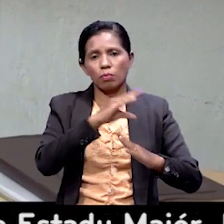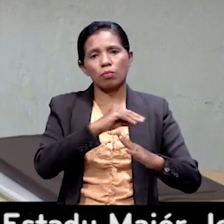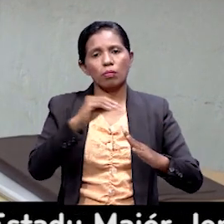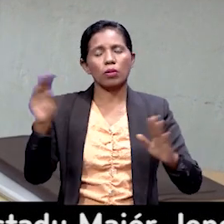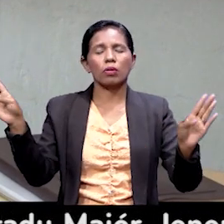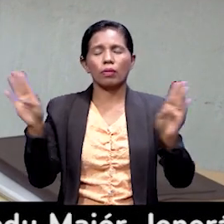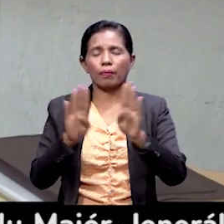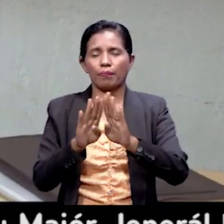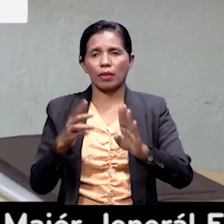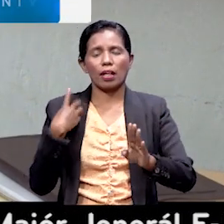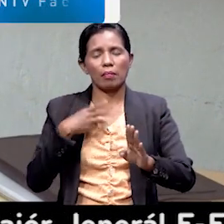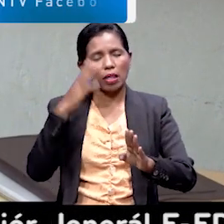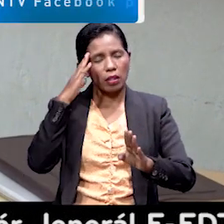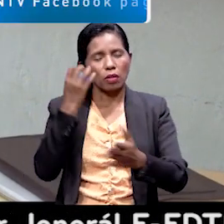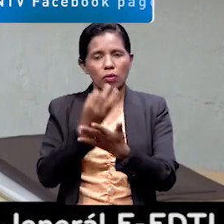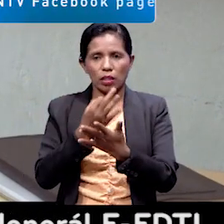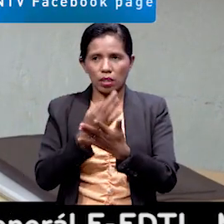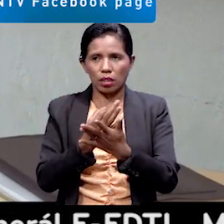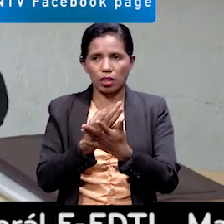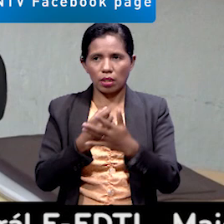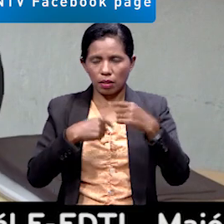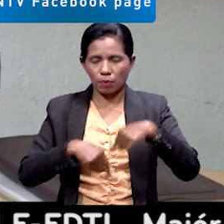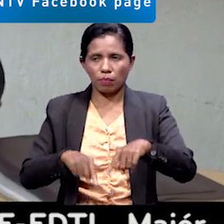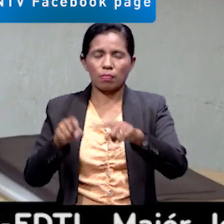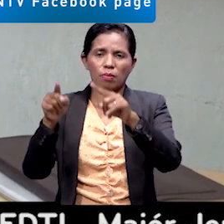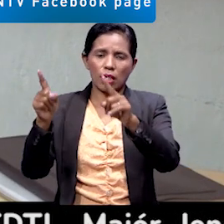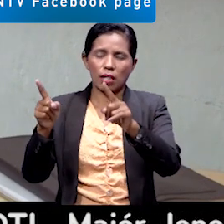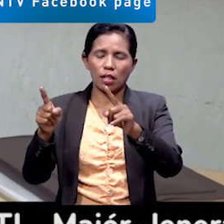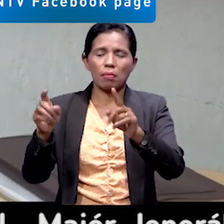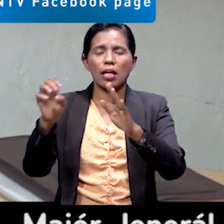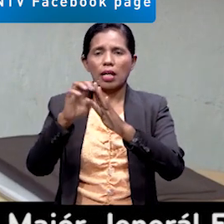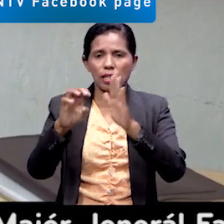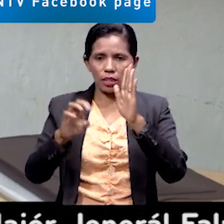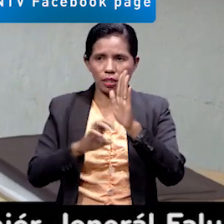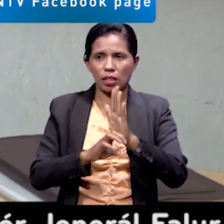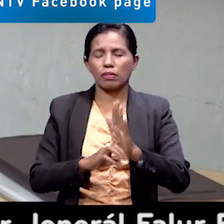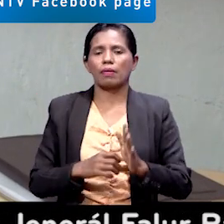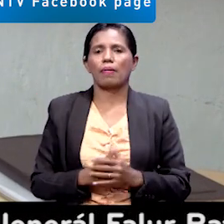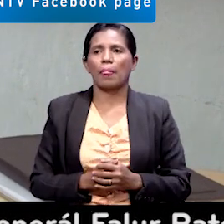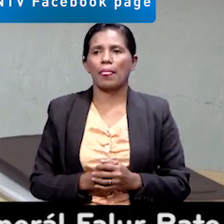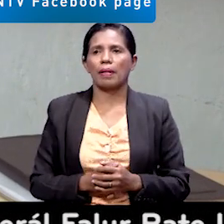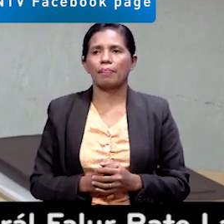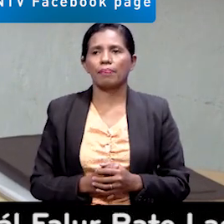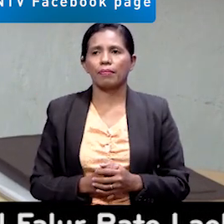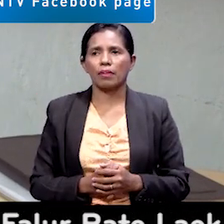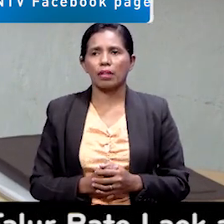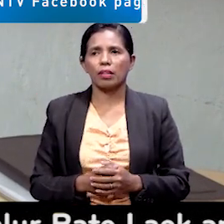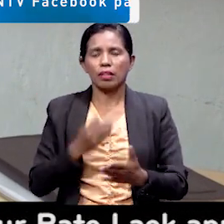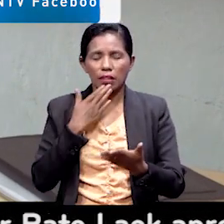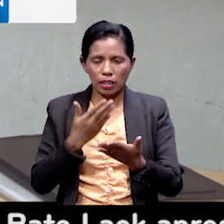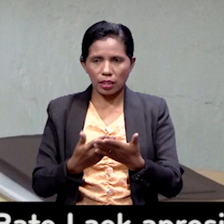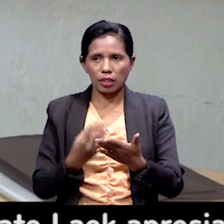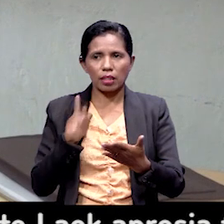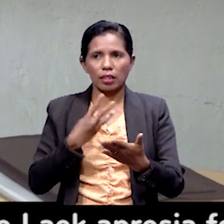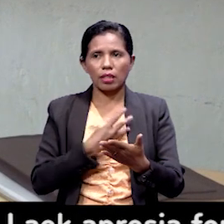que se orçamento se iranema que filha fale ba estado, quer dizer que ninha dia que nem encata que ita